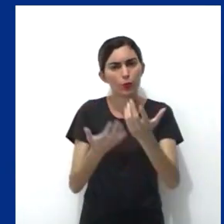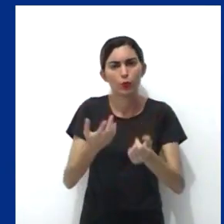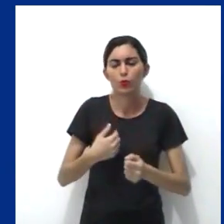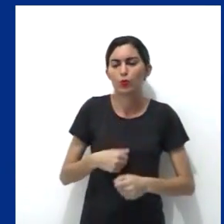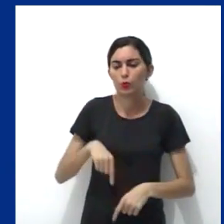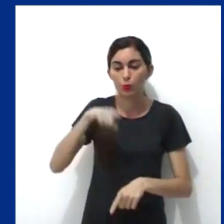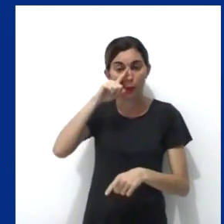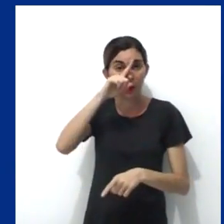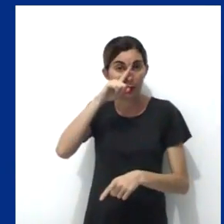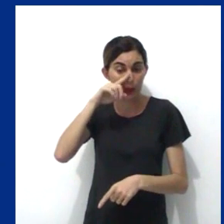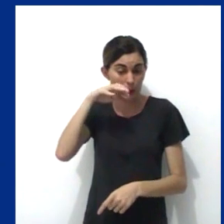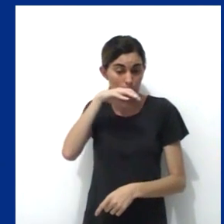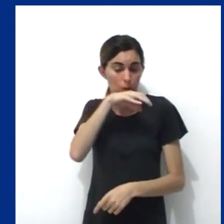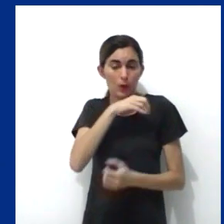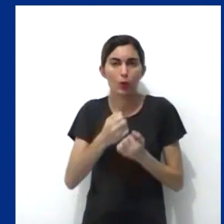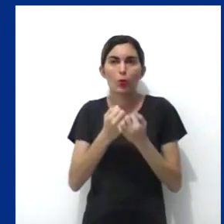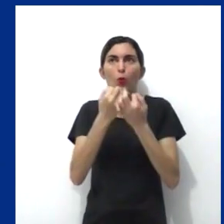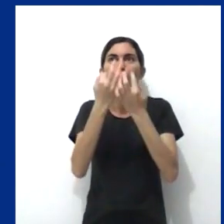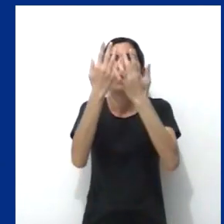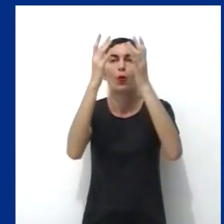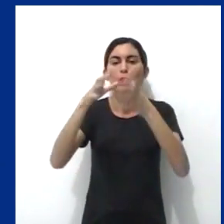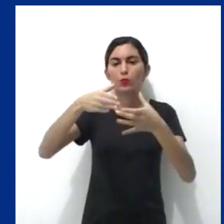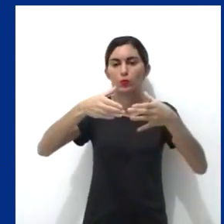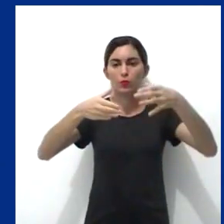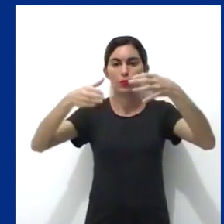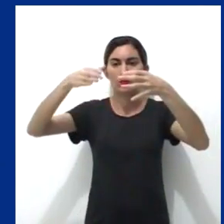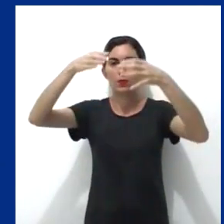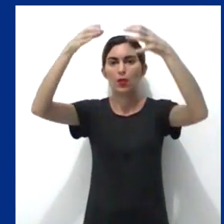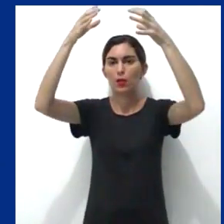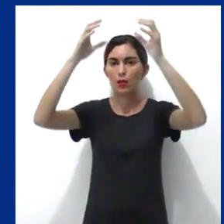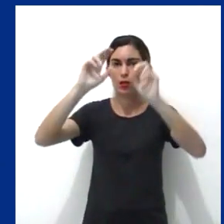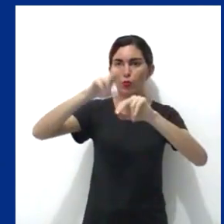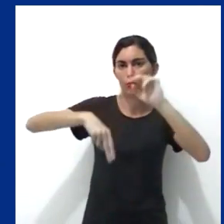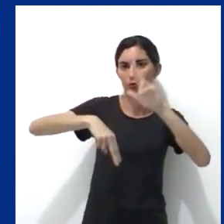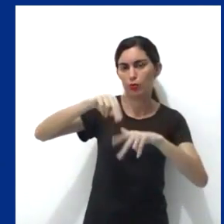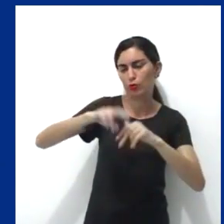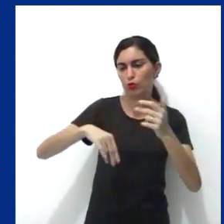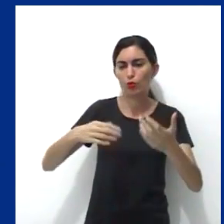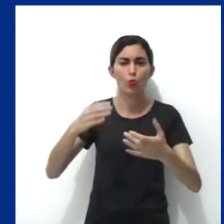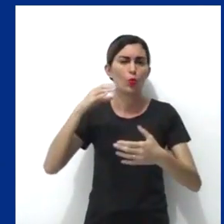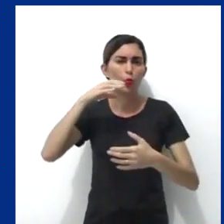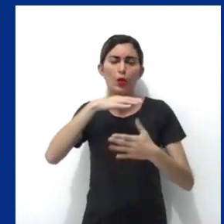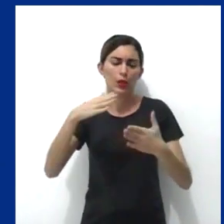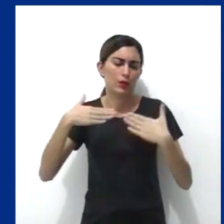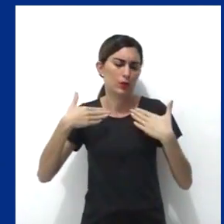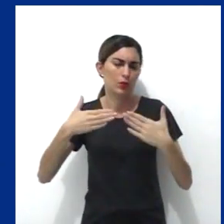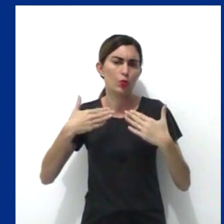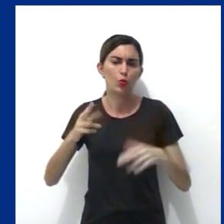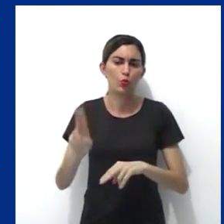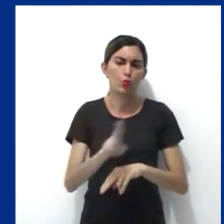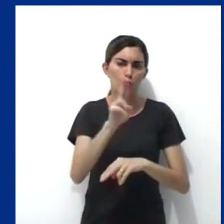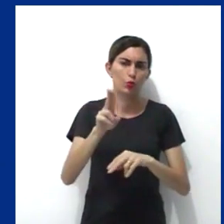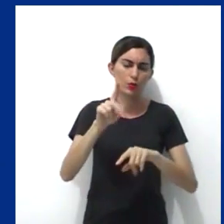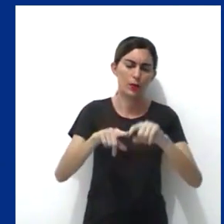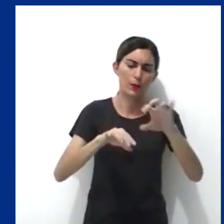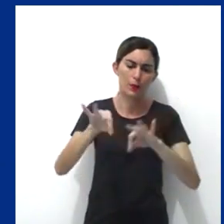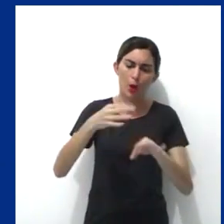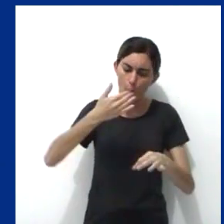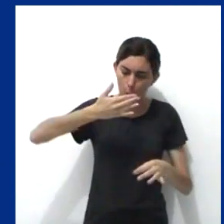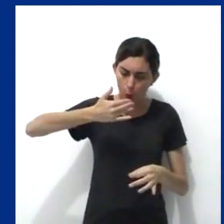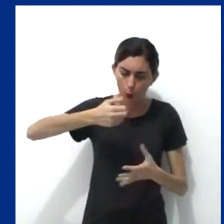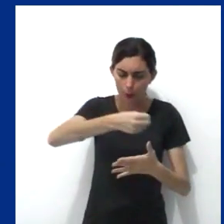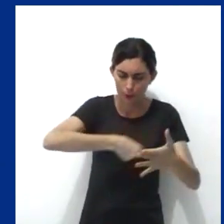festa junina? Vamos ver agora algumas imagens de algumas situações que traz esses exemplos. O calor